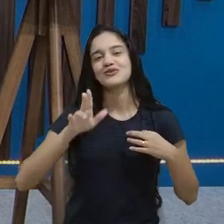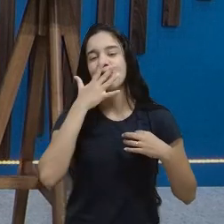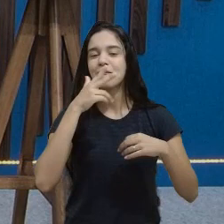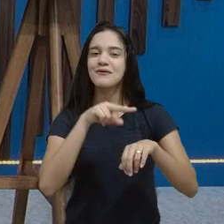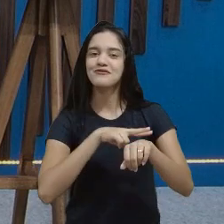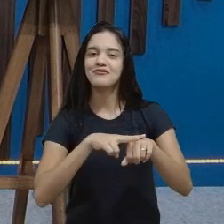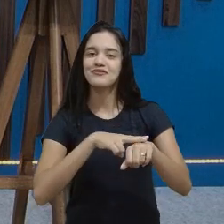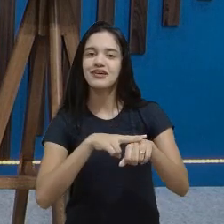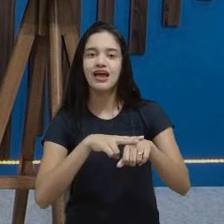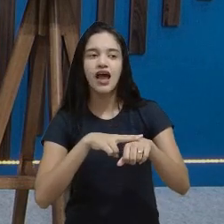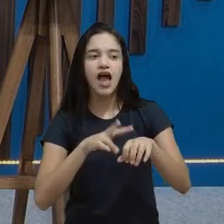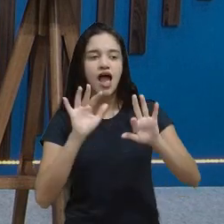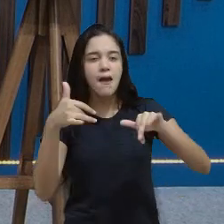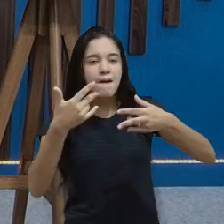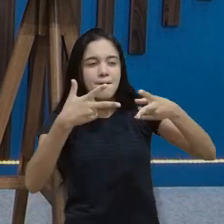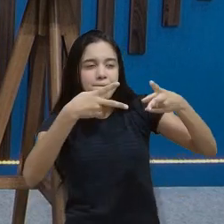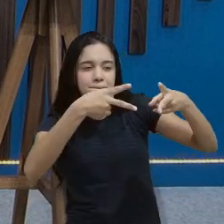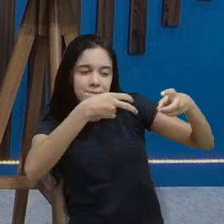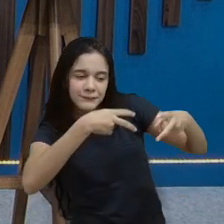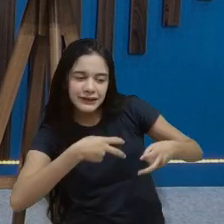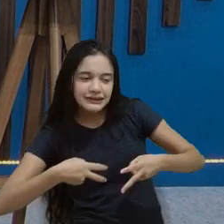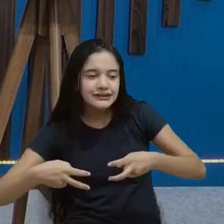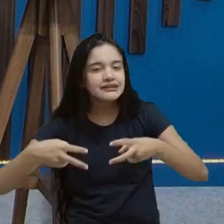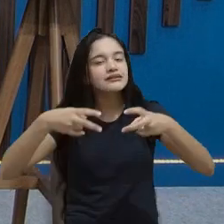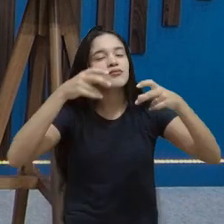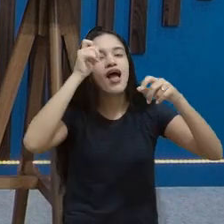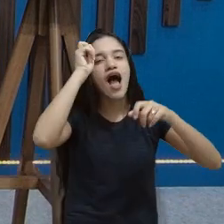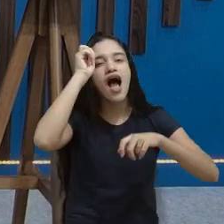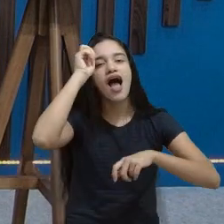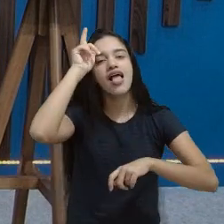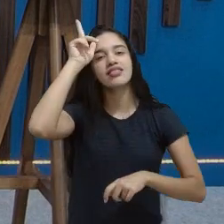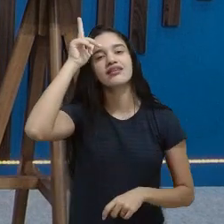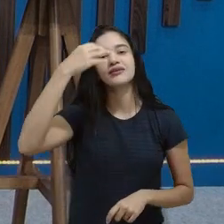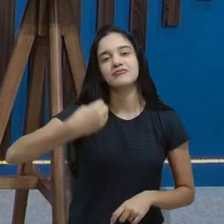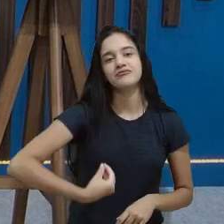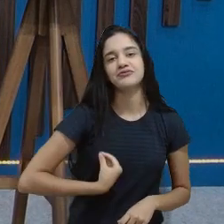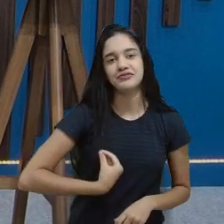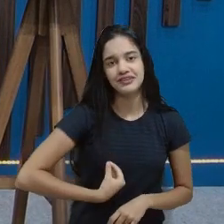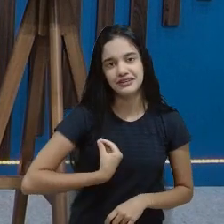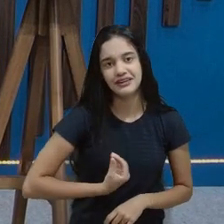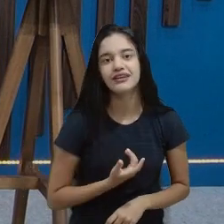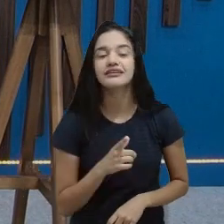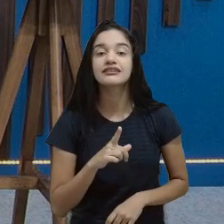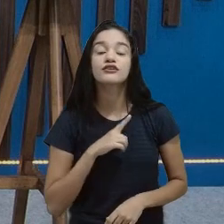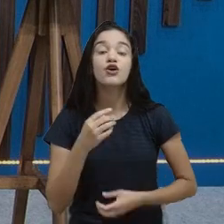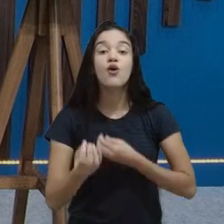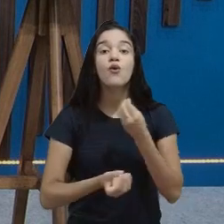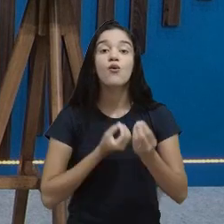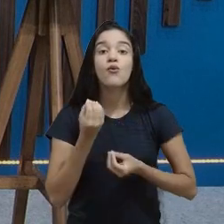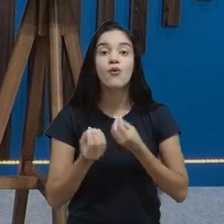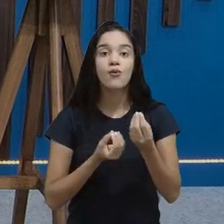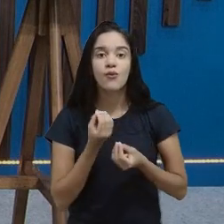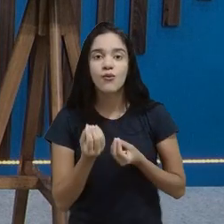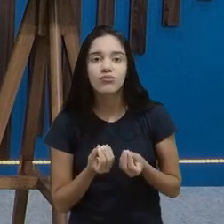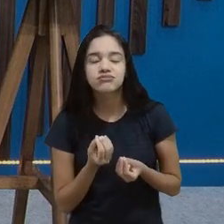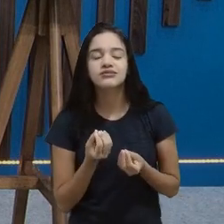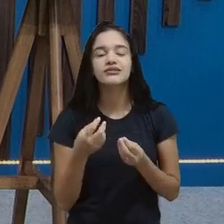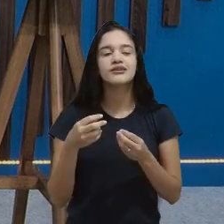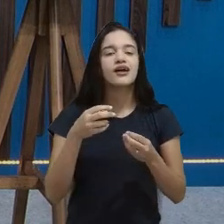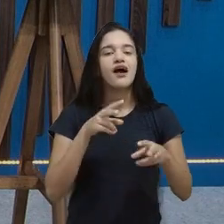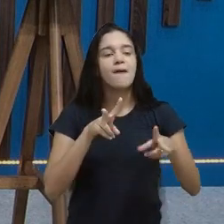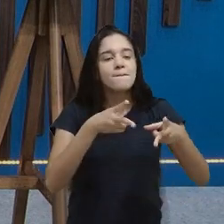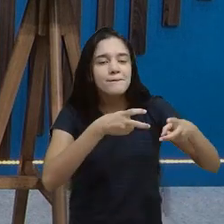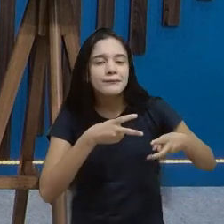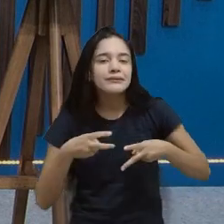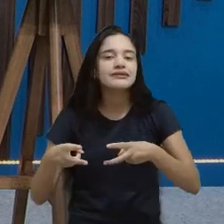ela materializa essa ideia da vida, não é, que ela tem, como ela vê a vida, e aí